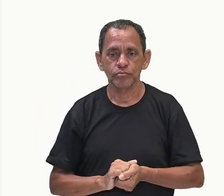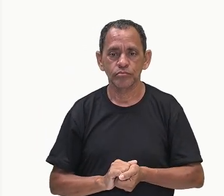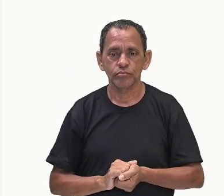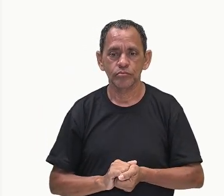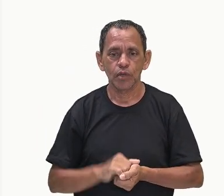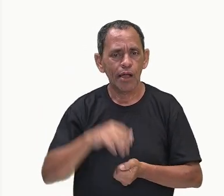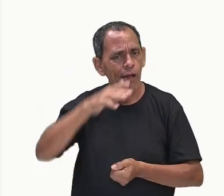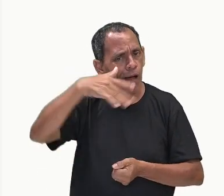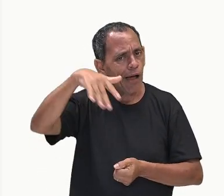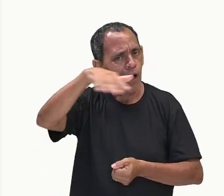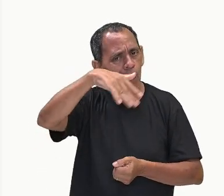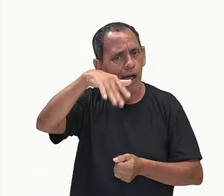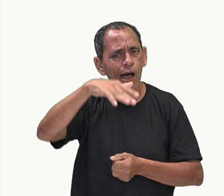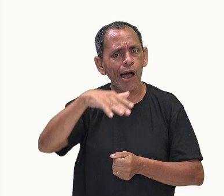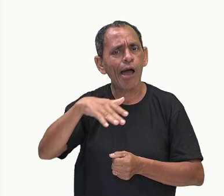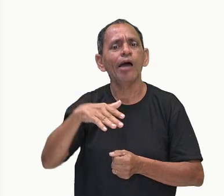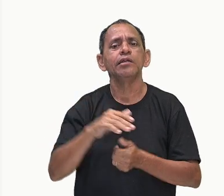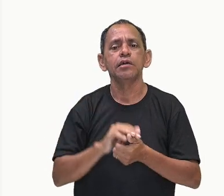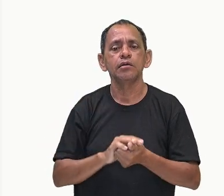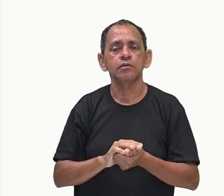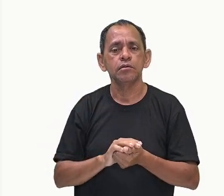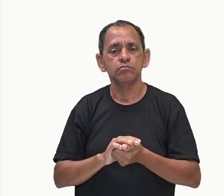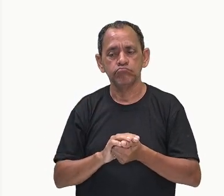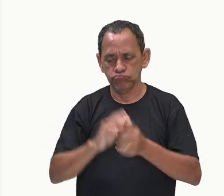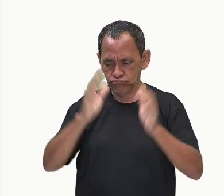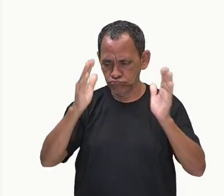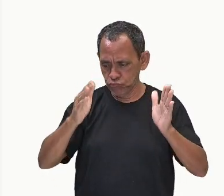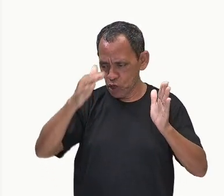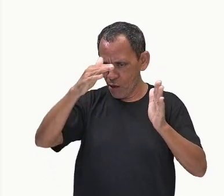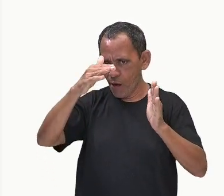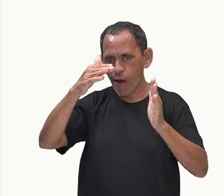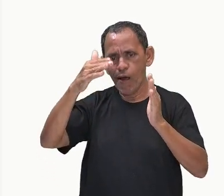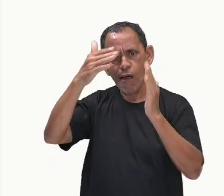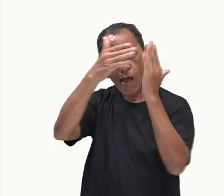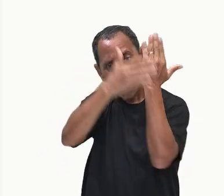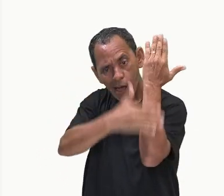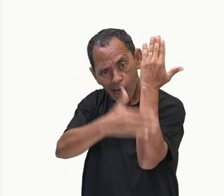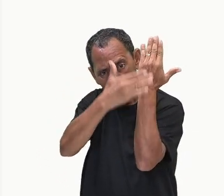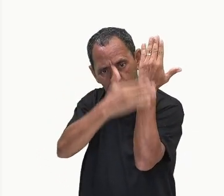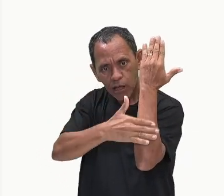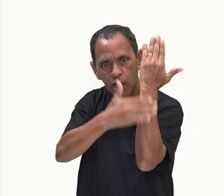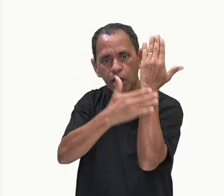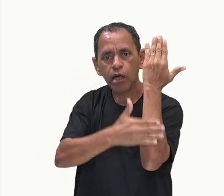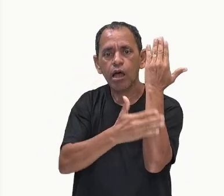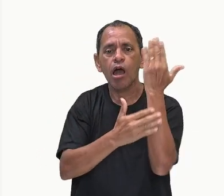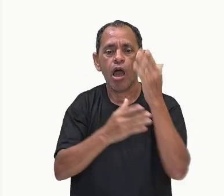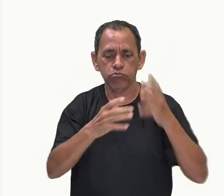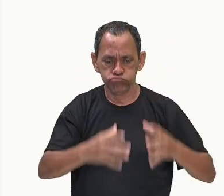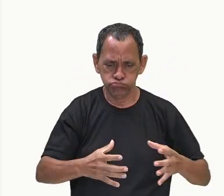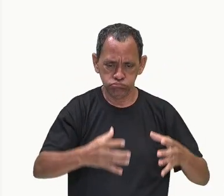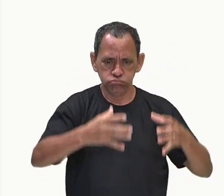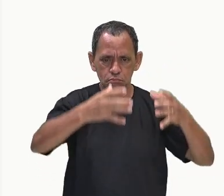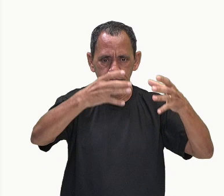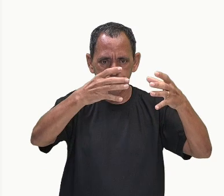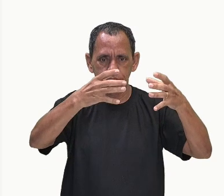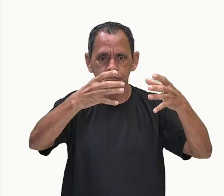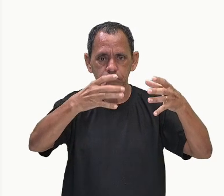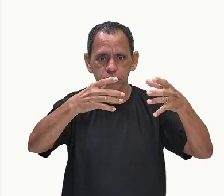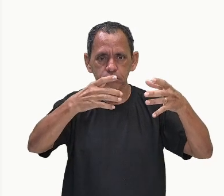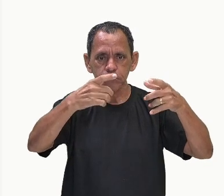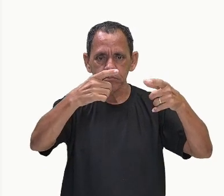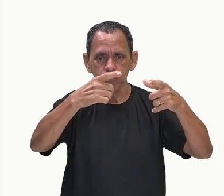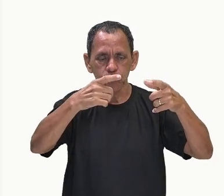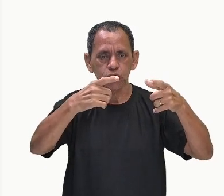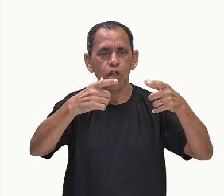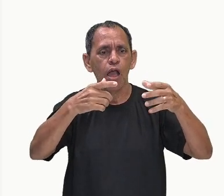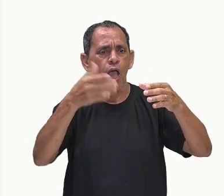bom? Porque vai ser a base vezes a altura, né? Como a base é 2πr,